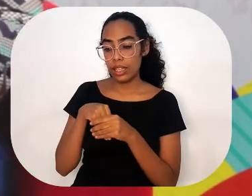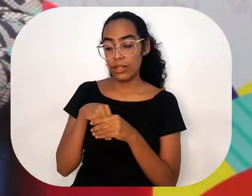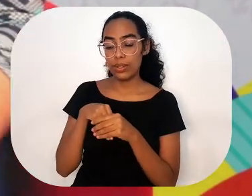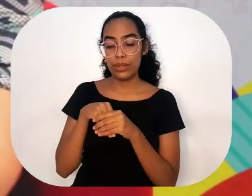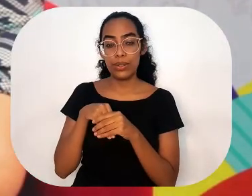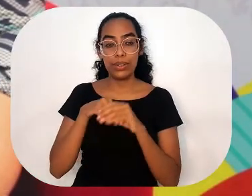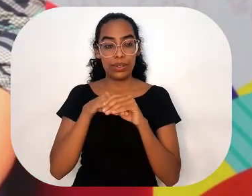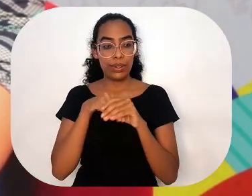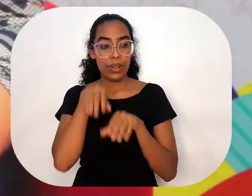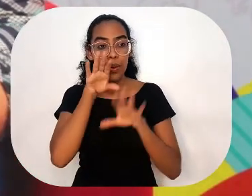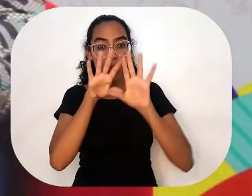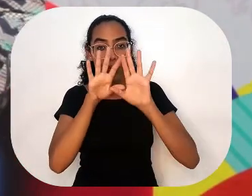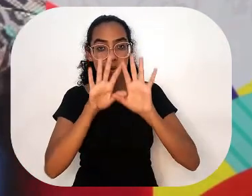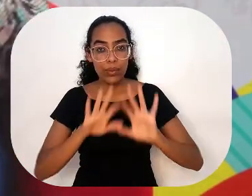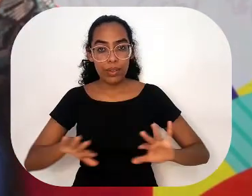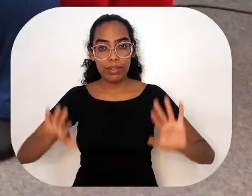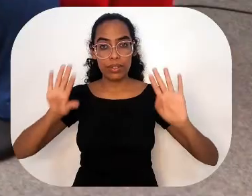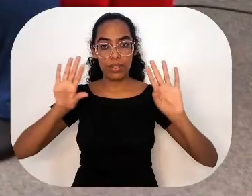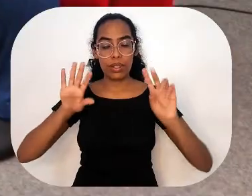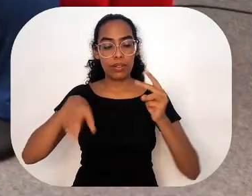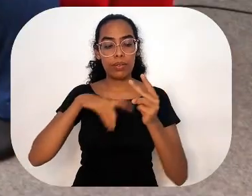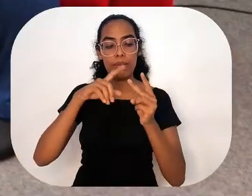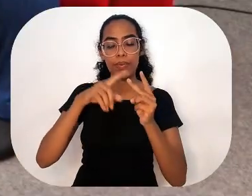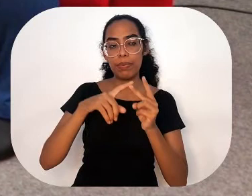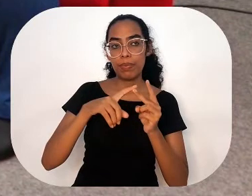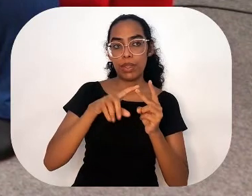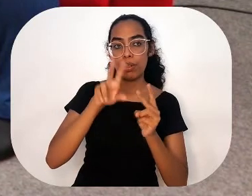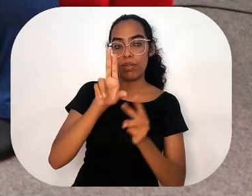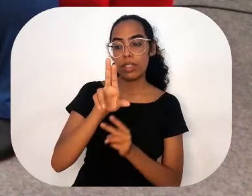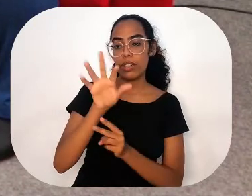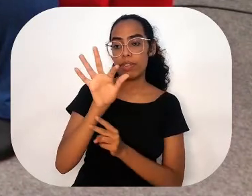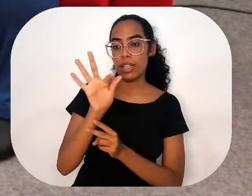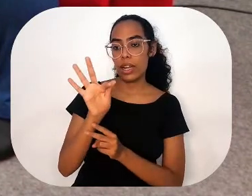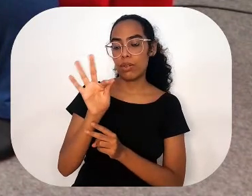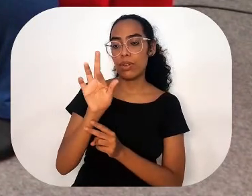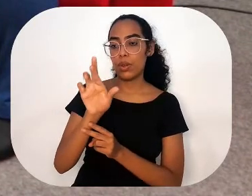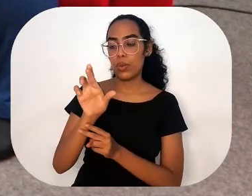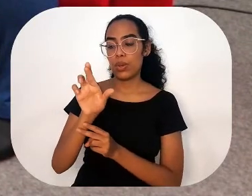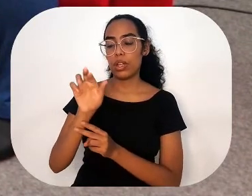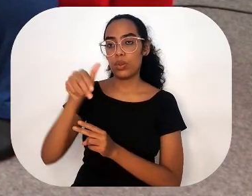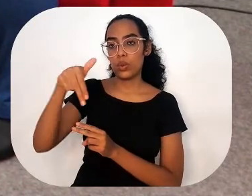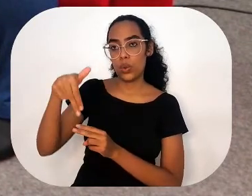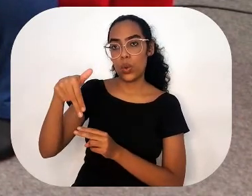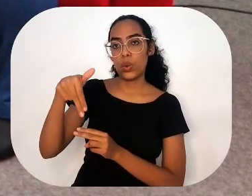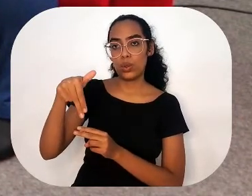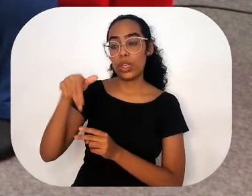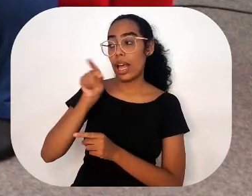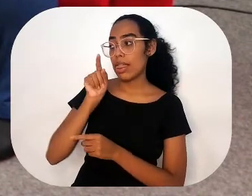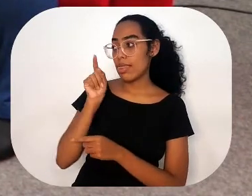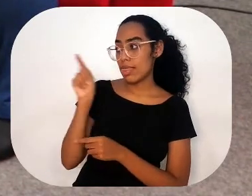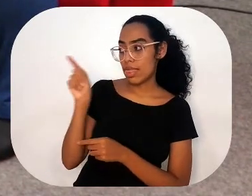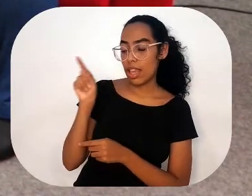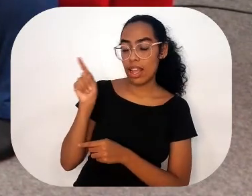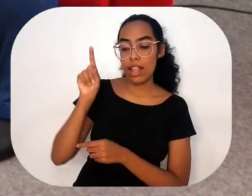em universidades públicas não é a a minha na Universidade Federal do Rio Grande do Norte é do professor Thiago na